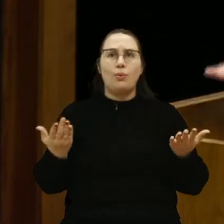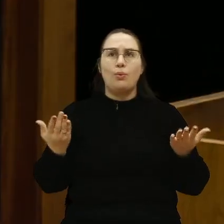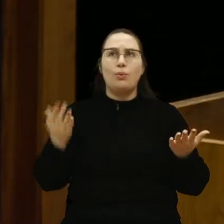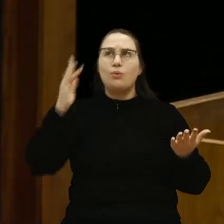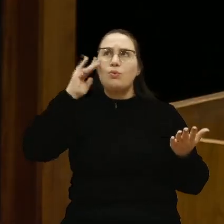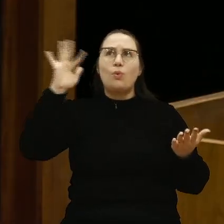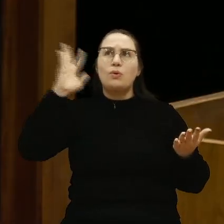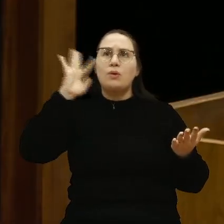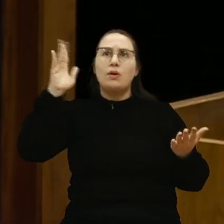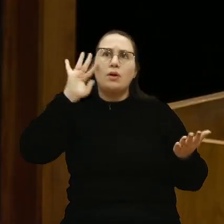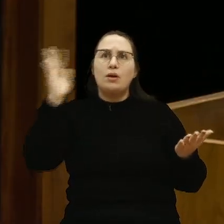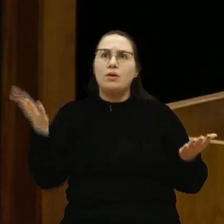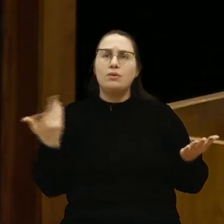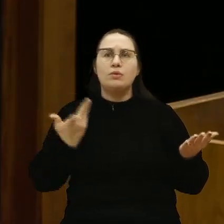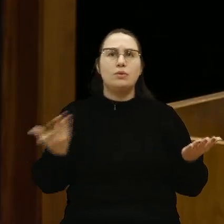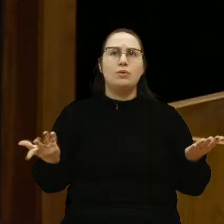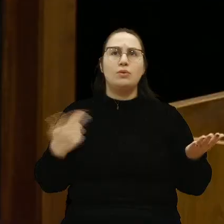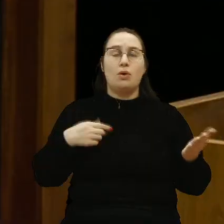Nós investimos...